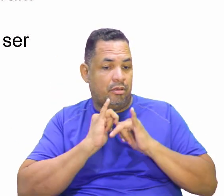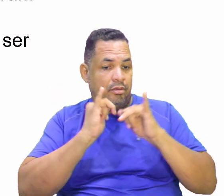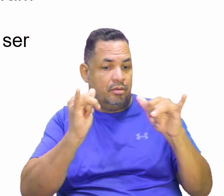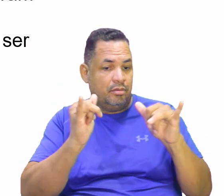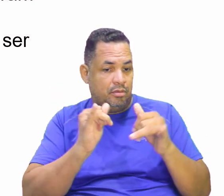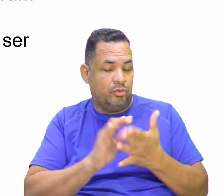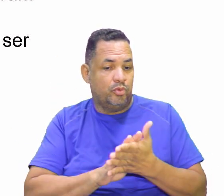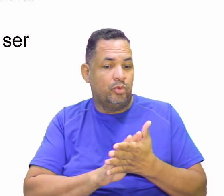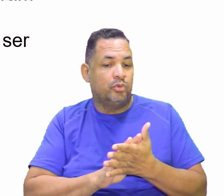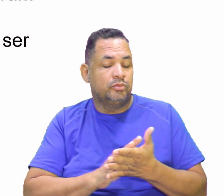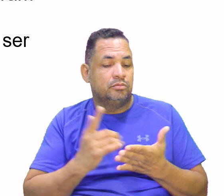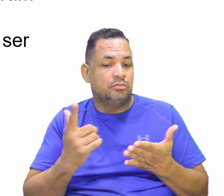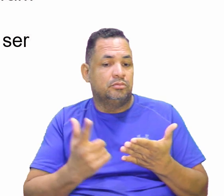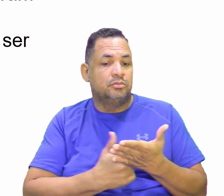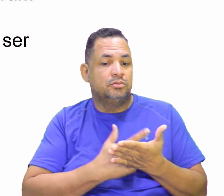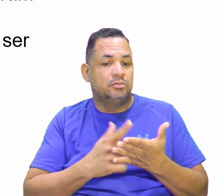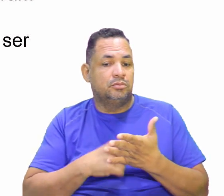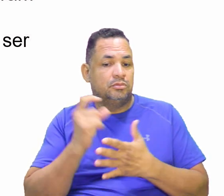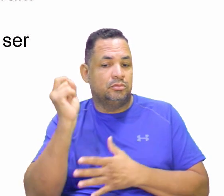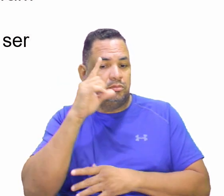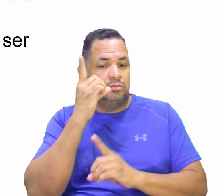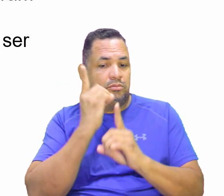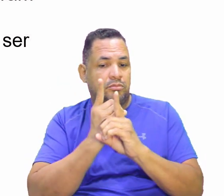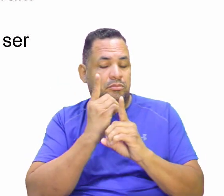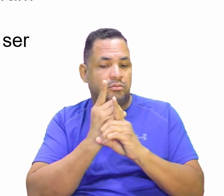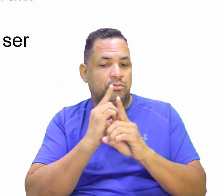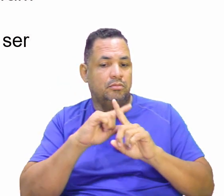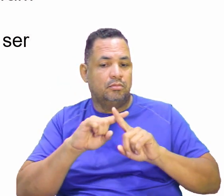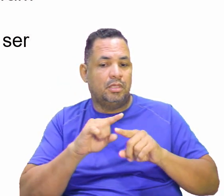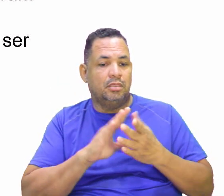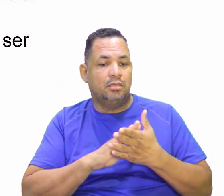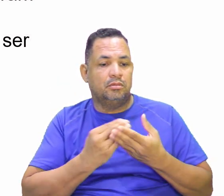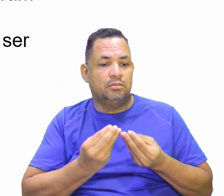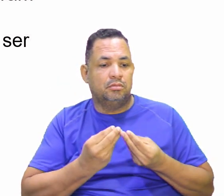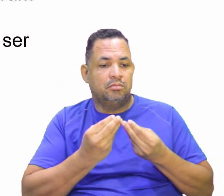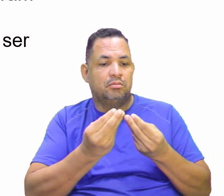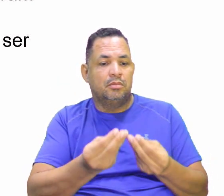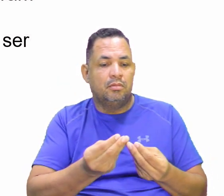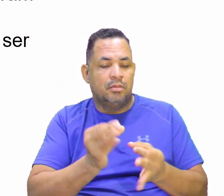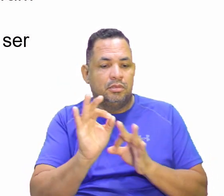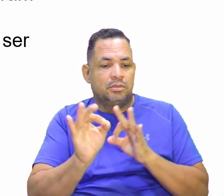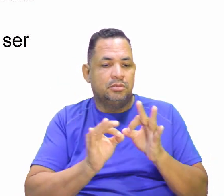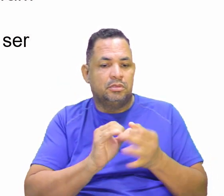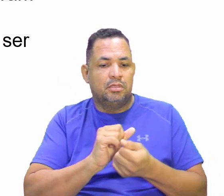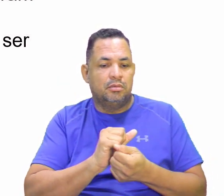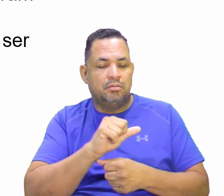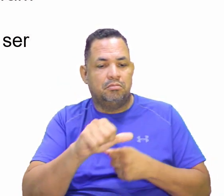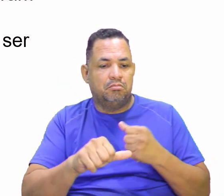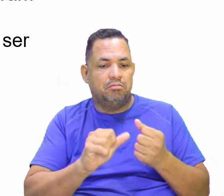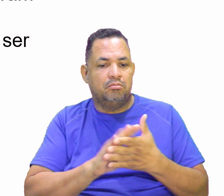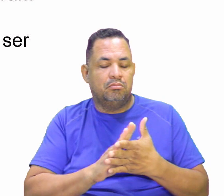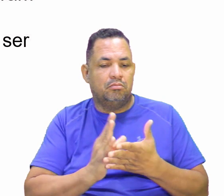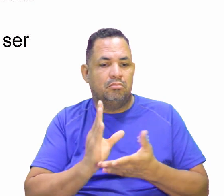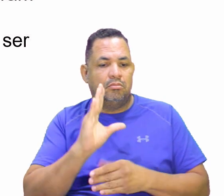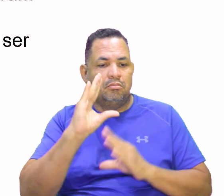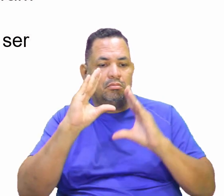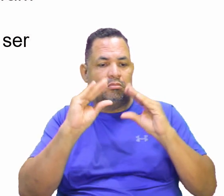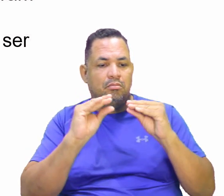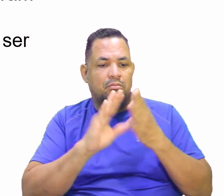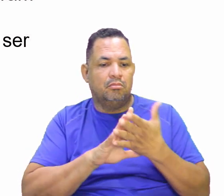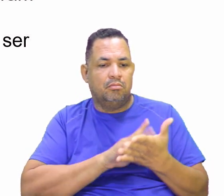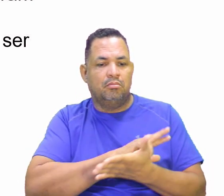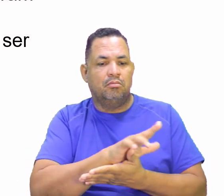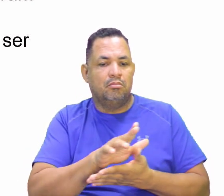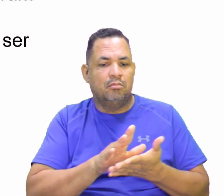raro, mas o enviaram para ser reformado ontem à noite. 3. Diversos livros